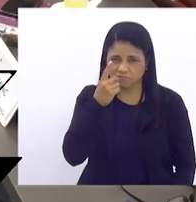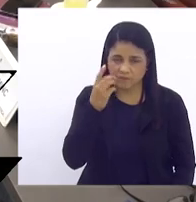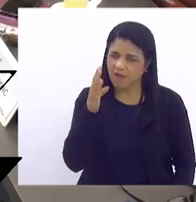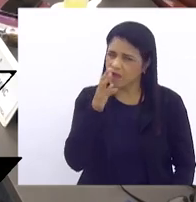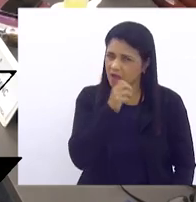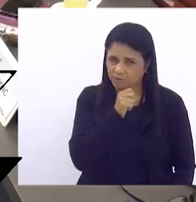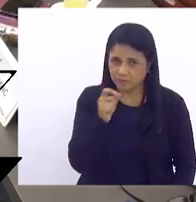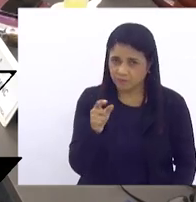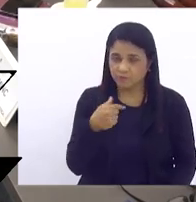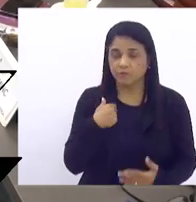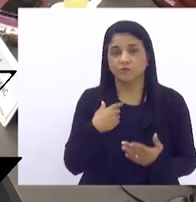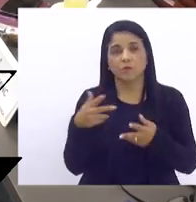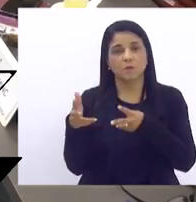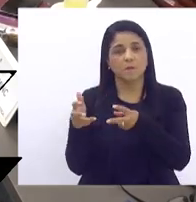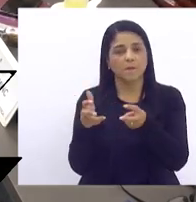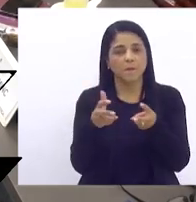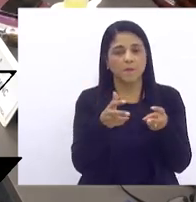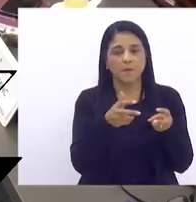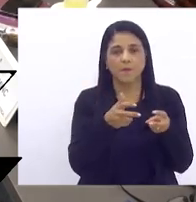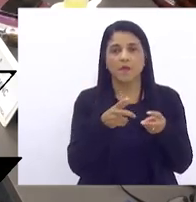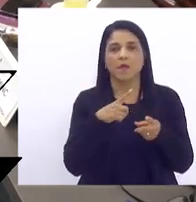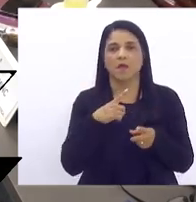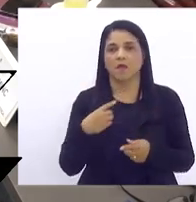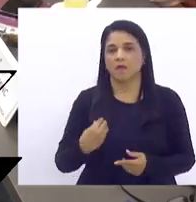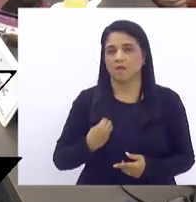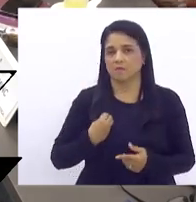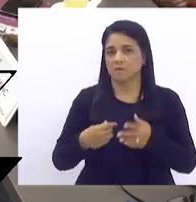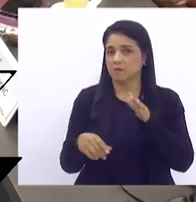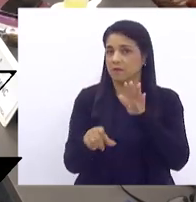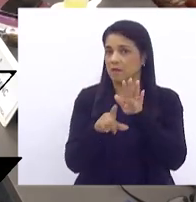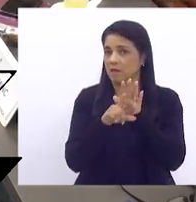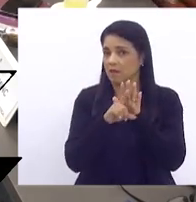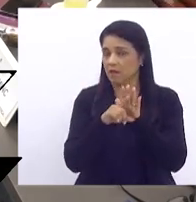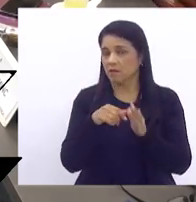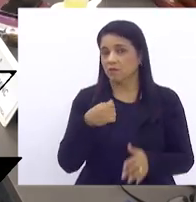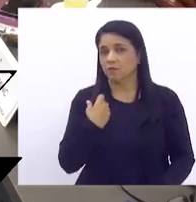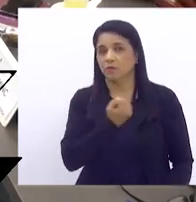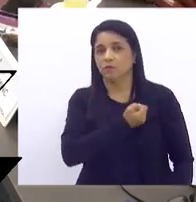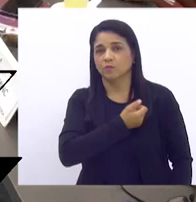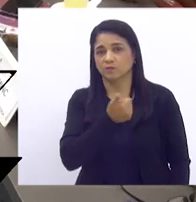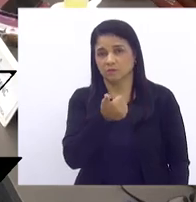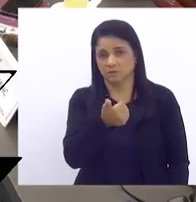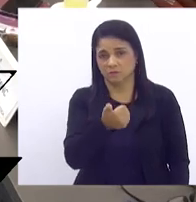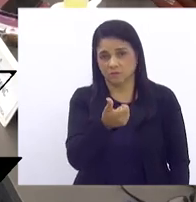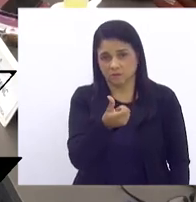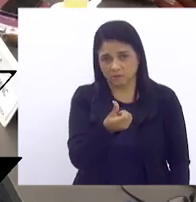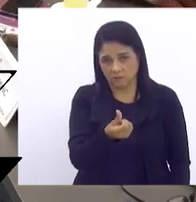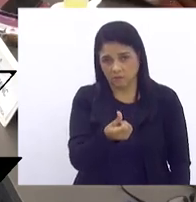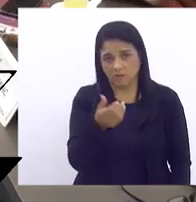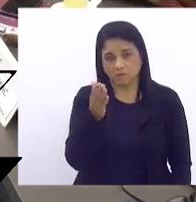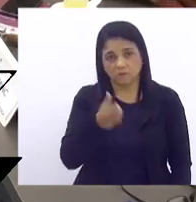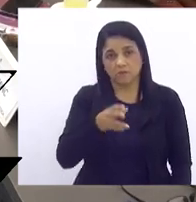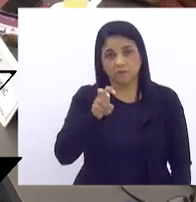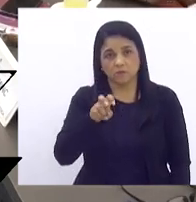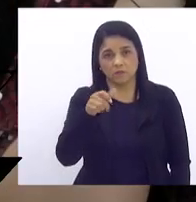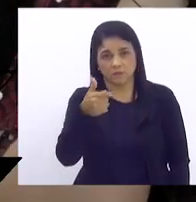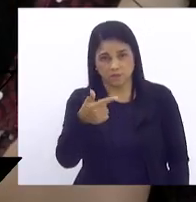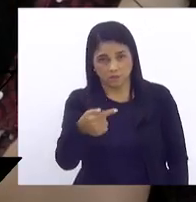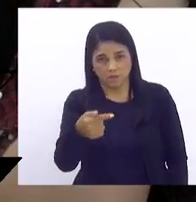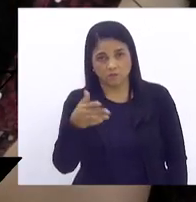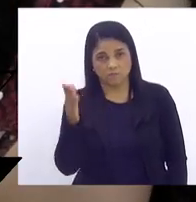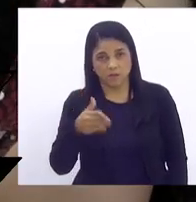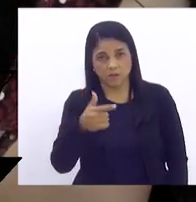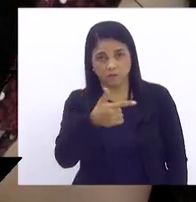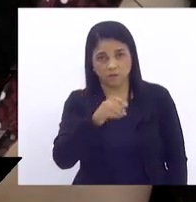rápido. A gente estava observando aqui a existência da lei número 6457, 2013, de autoria da